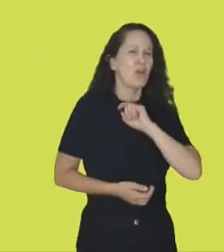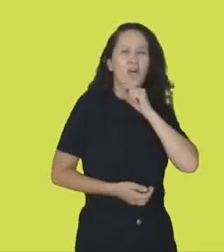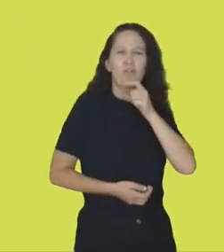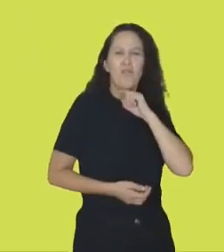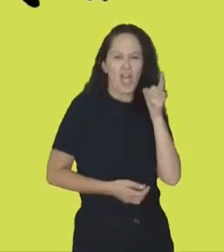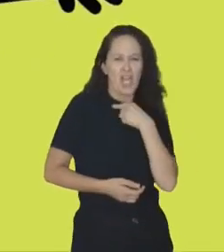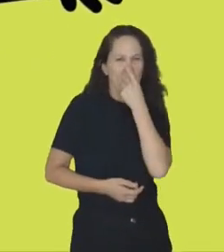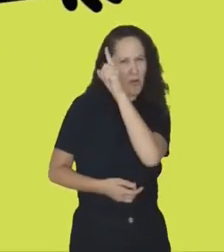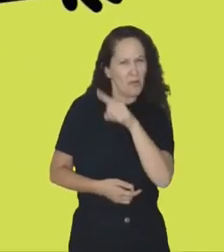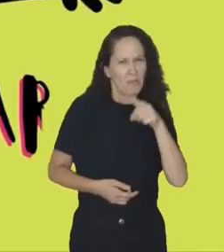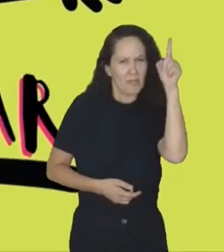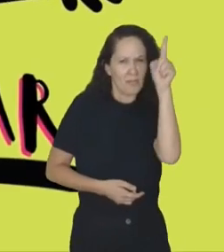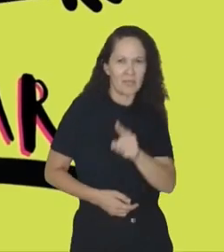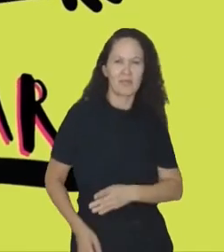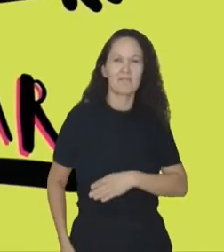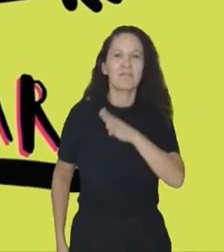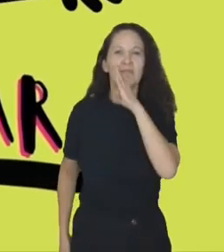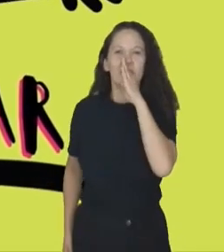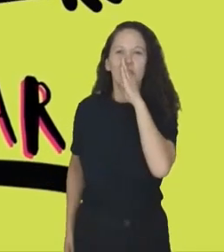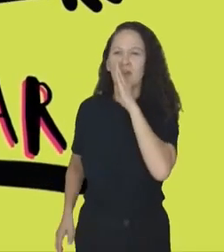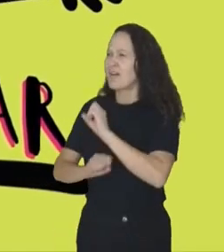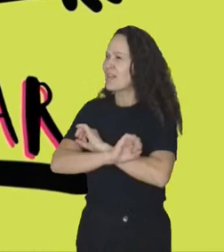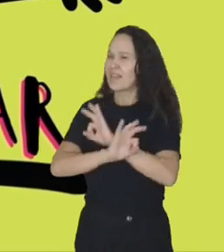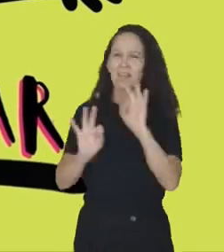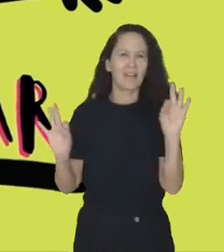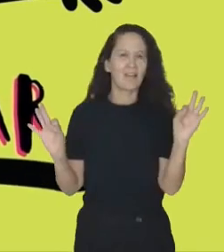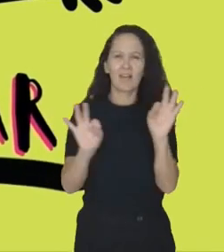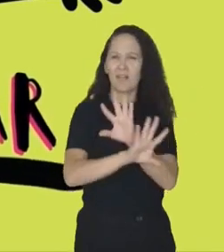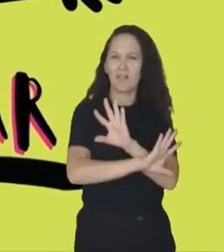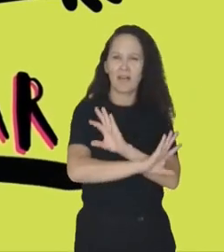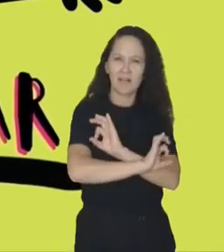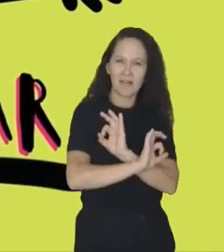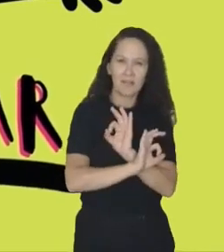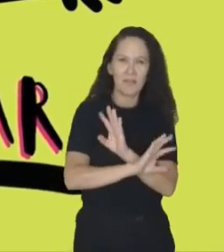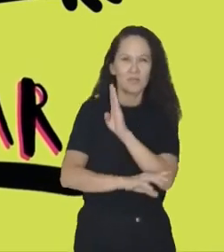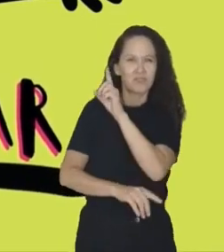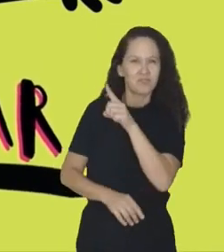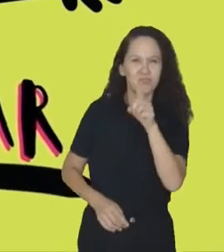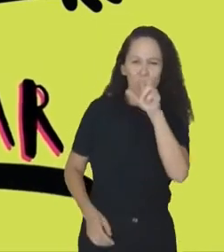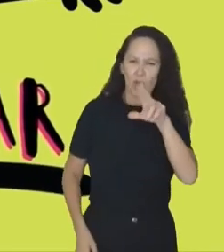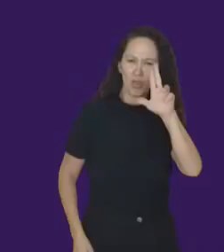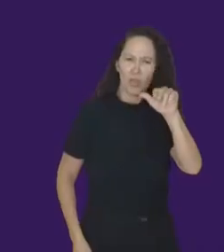Não vão mais conseguir me anular, me calar.